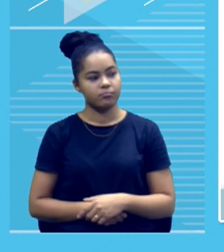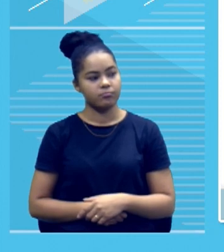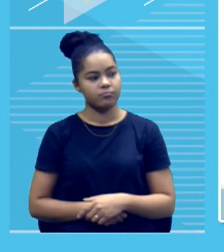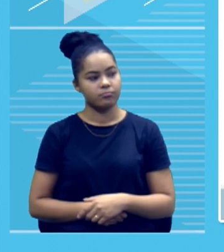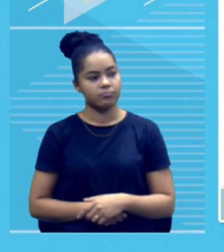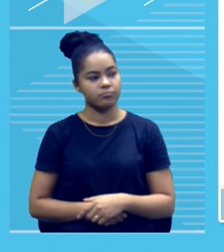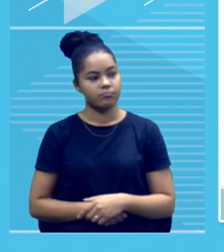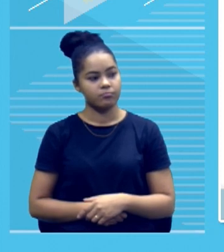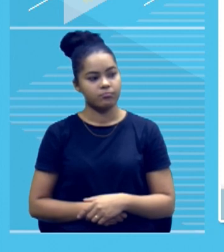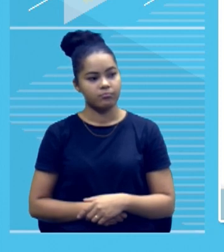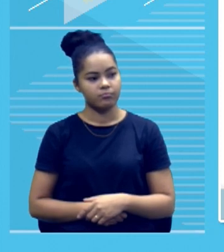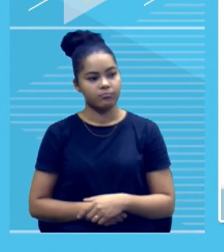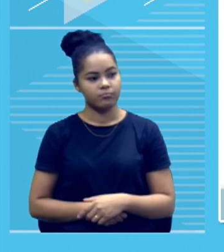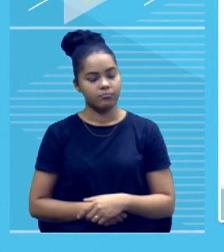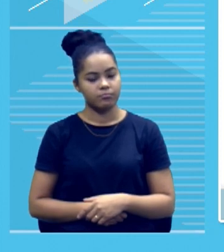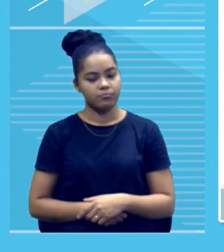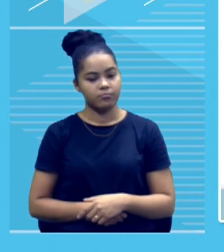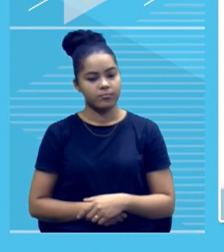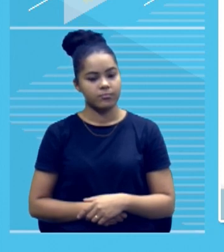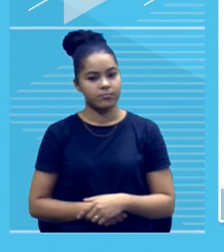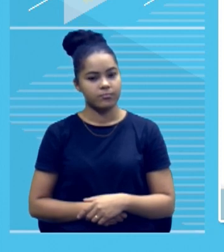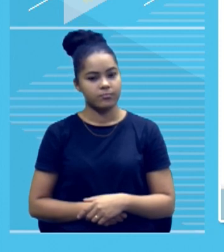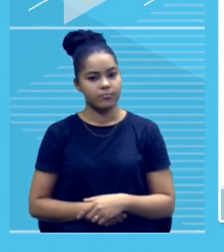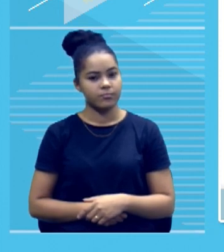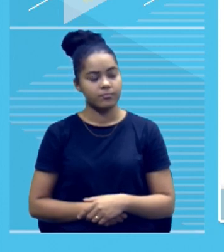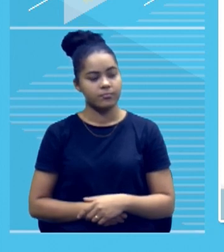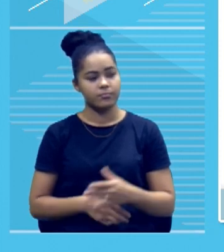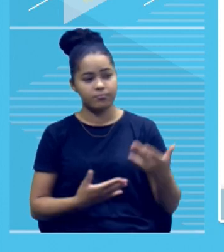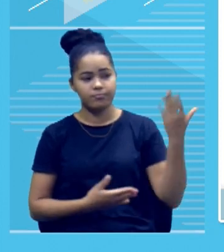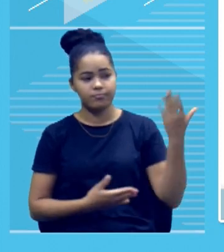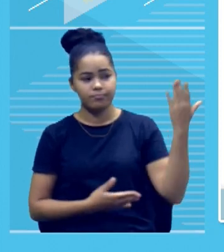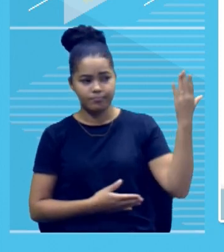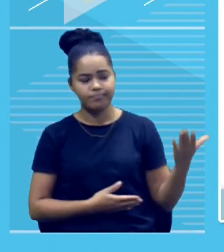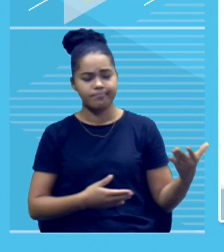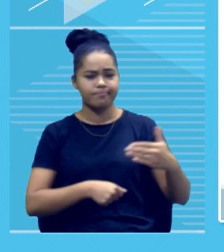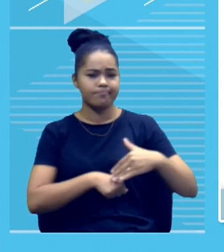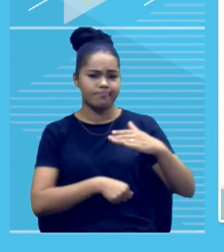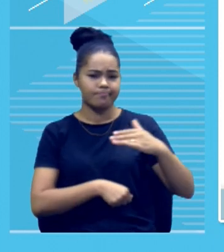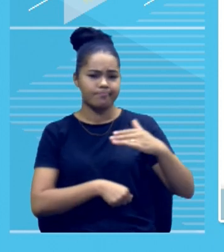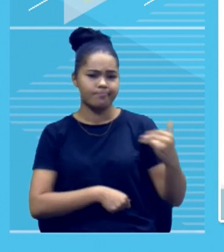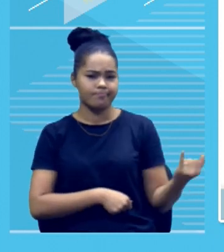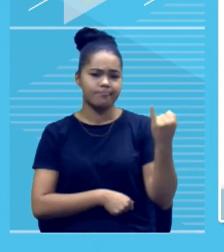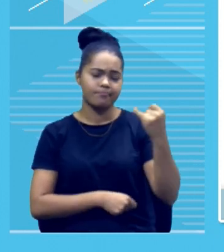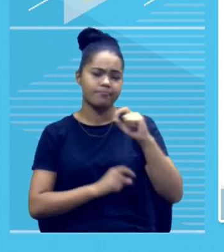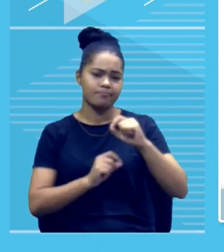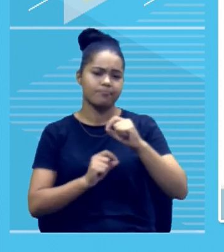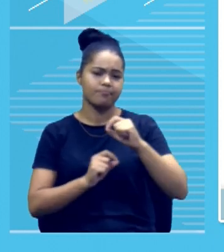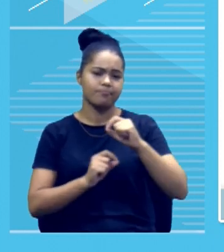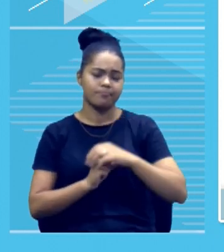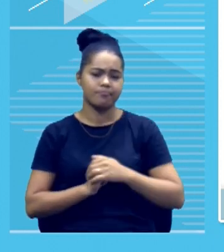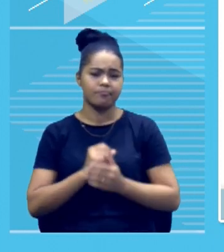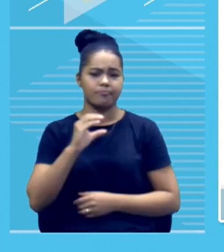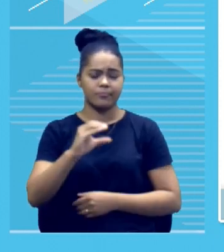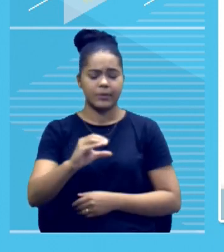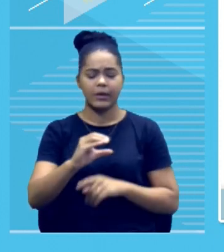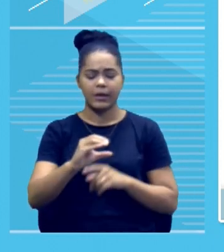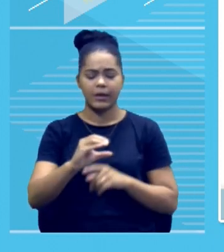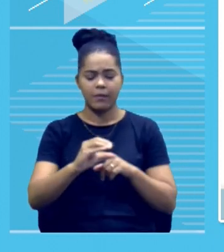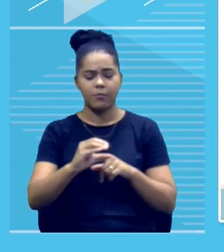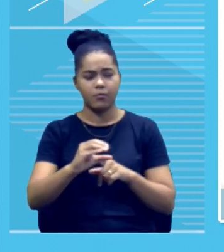parte mais importante para aprender a isomeria ótica, que é o chamado carbono assimétrico ou